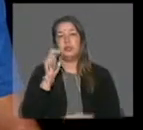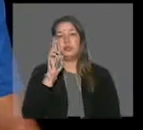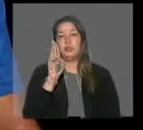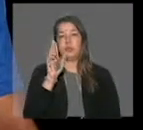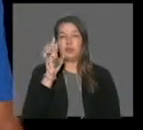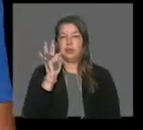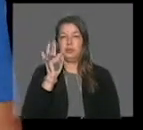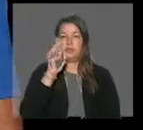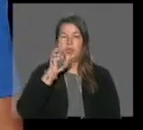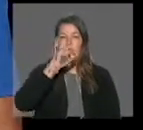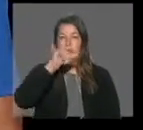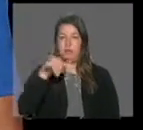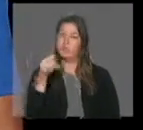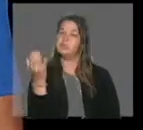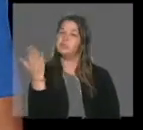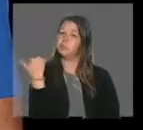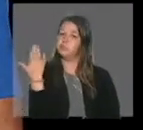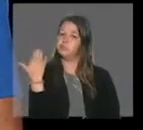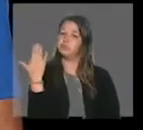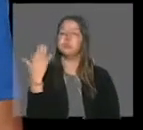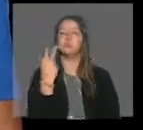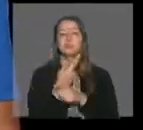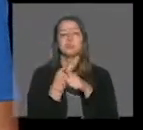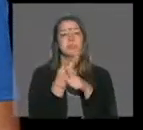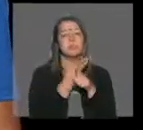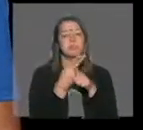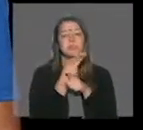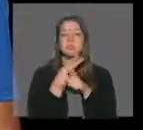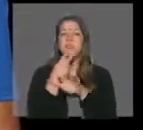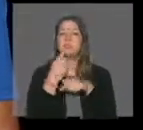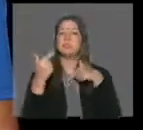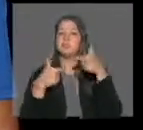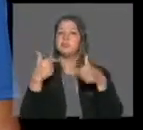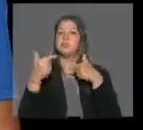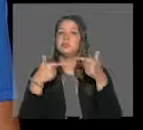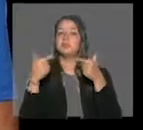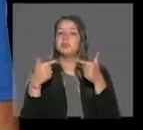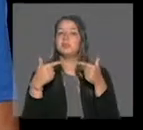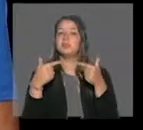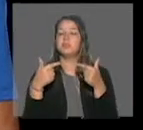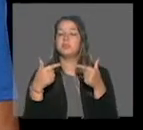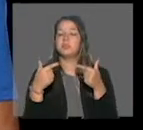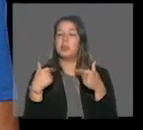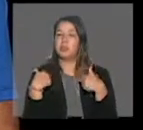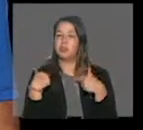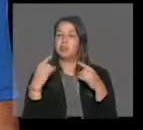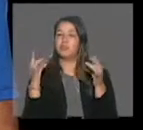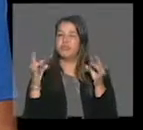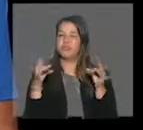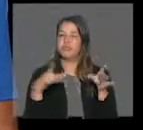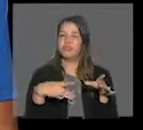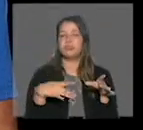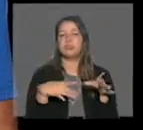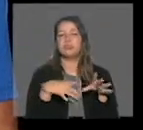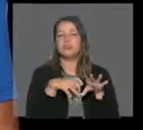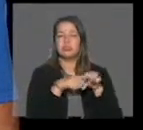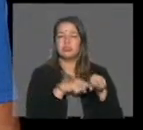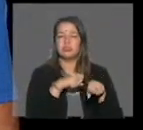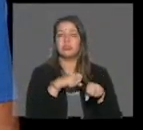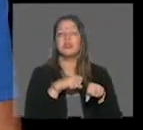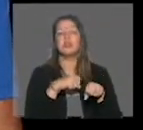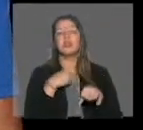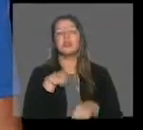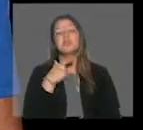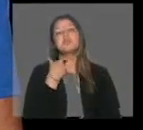na UFRJ e na época que eu estava correndo atrás de trabalho, na época que eu abandonei na formatura o